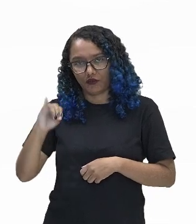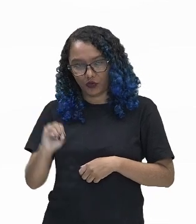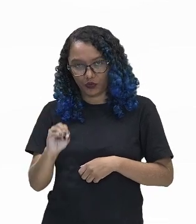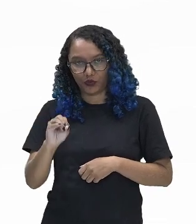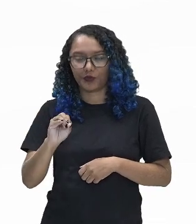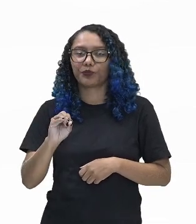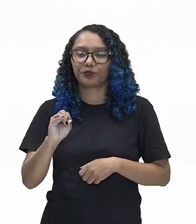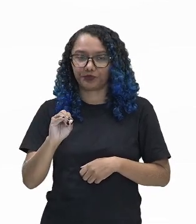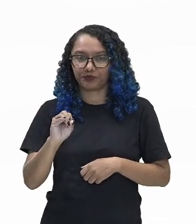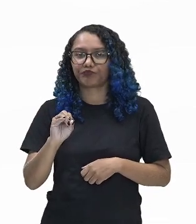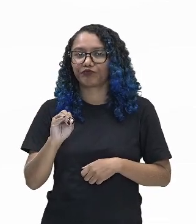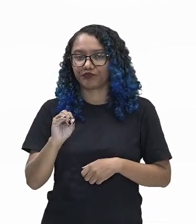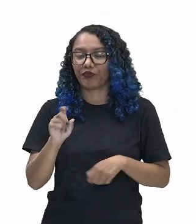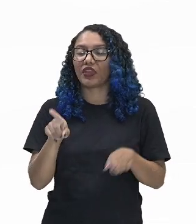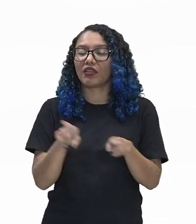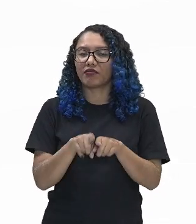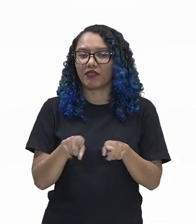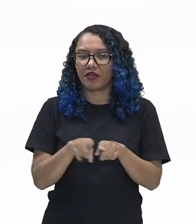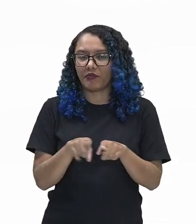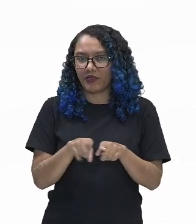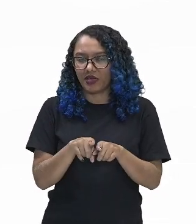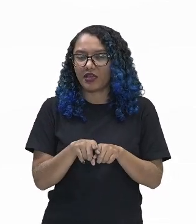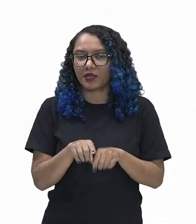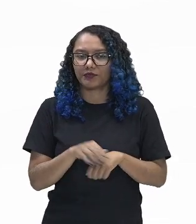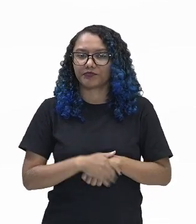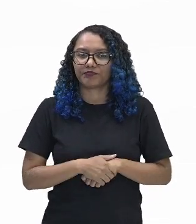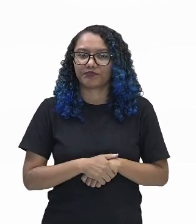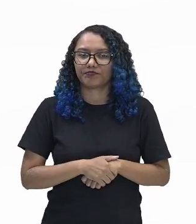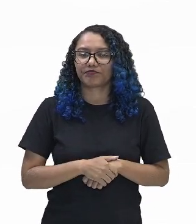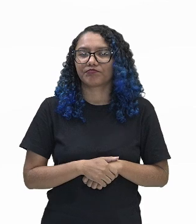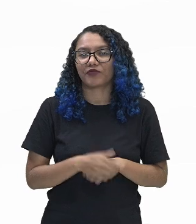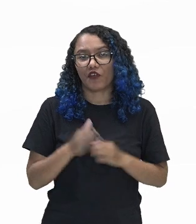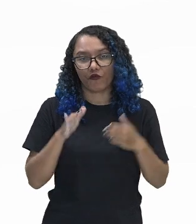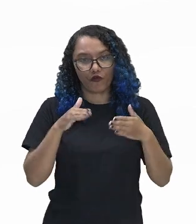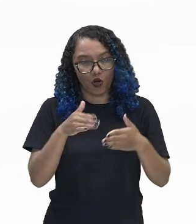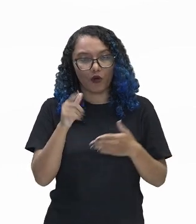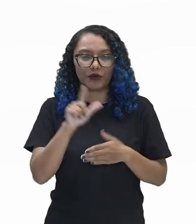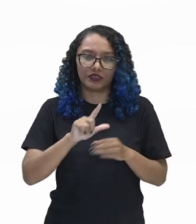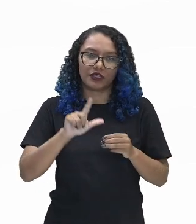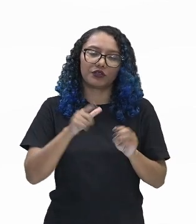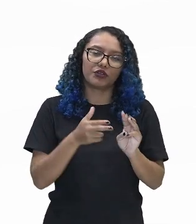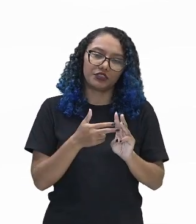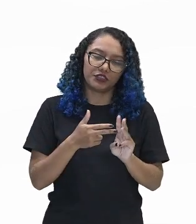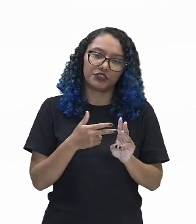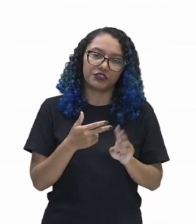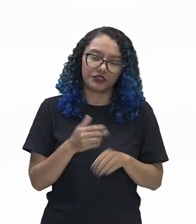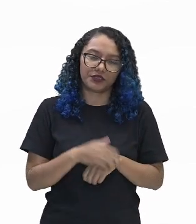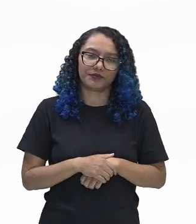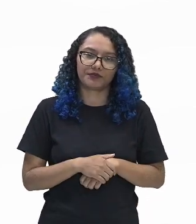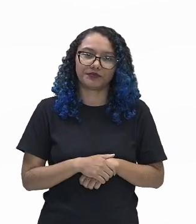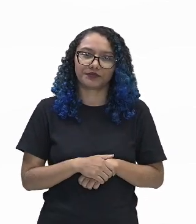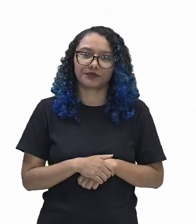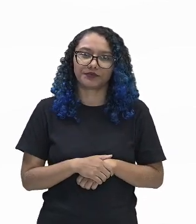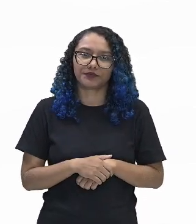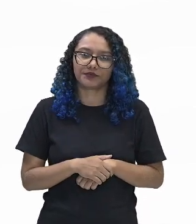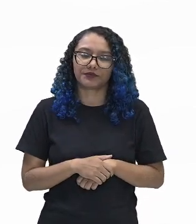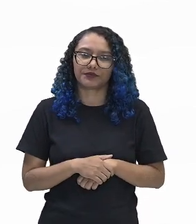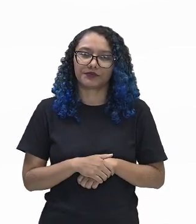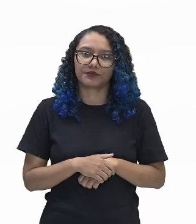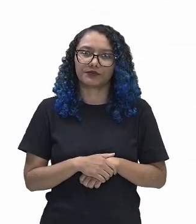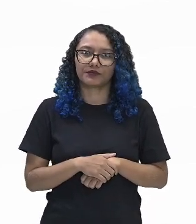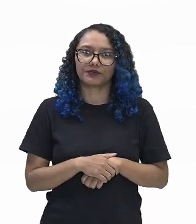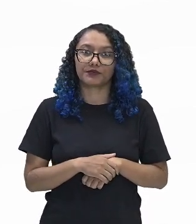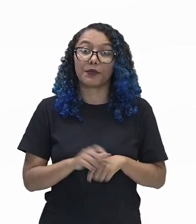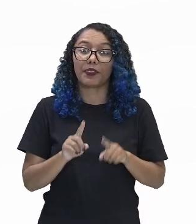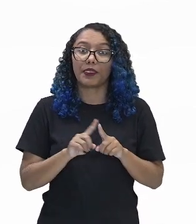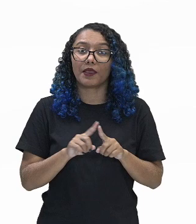G. Cupé também vai falar dessa literatura indígena, afinal ele é um autor da literatura indígena, só que ele vai se voltar